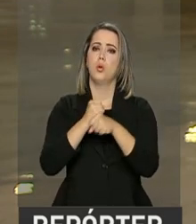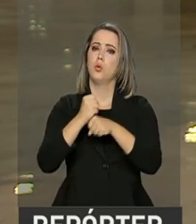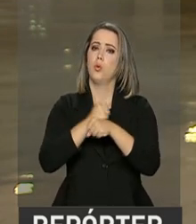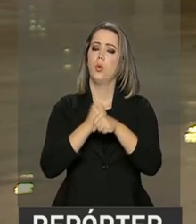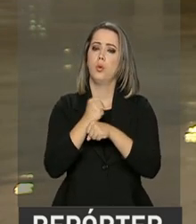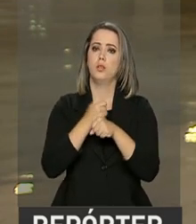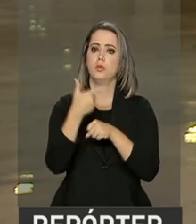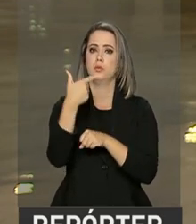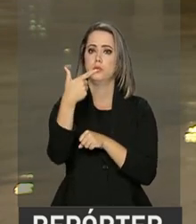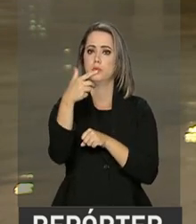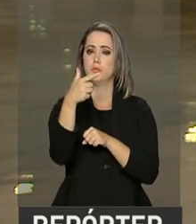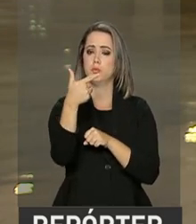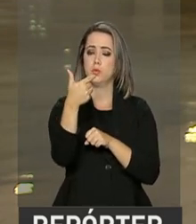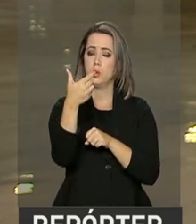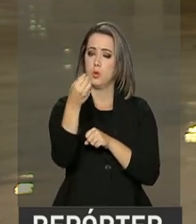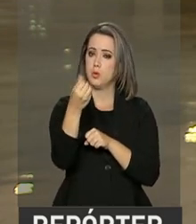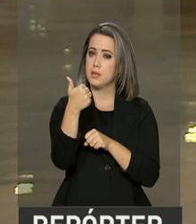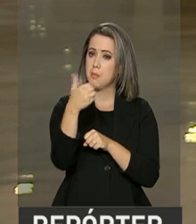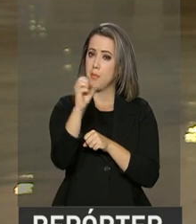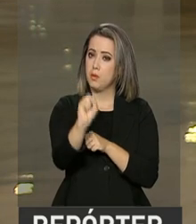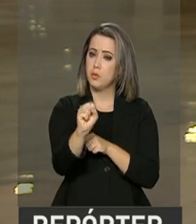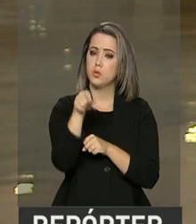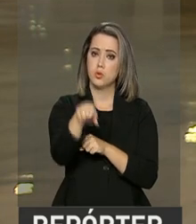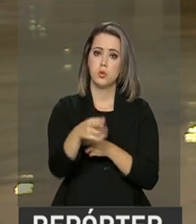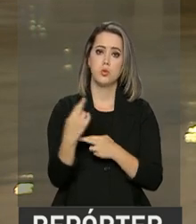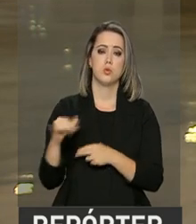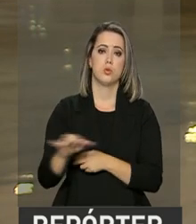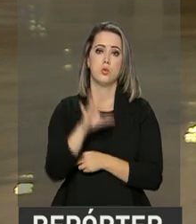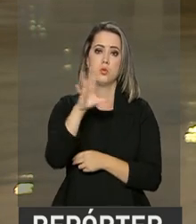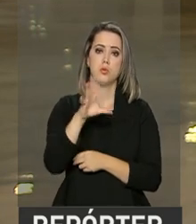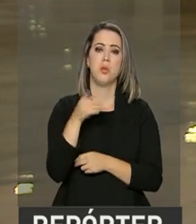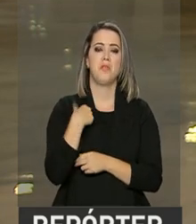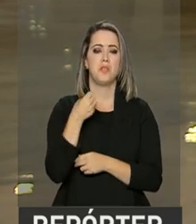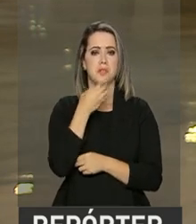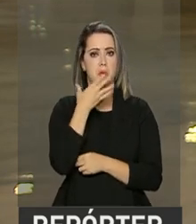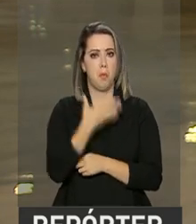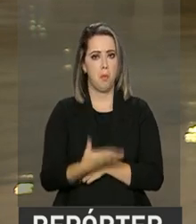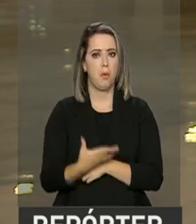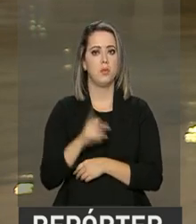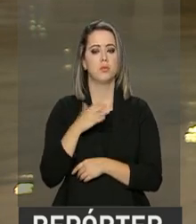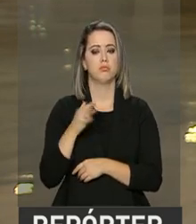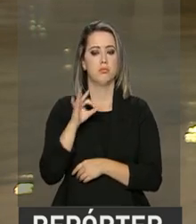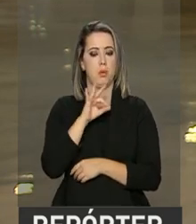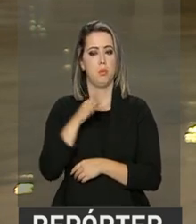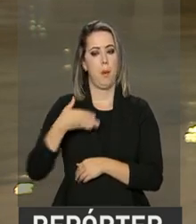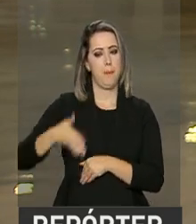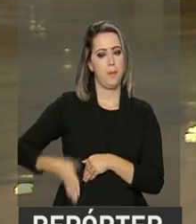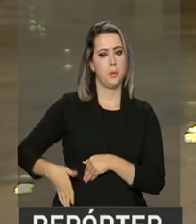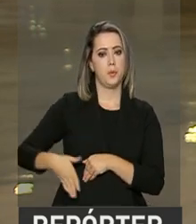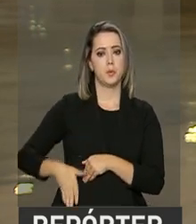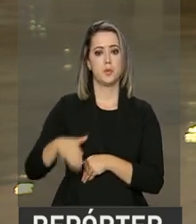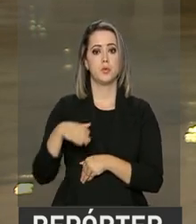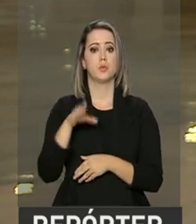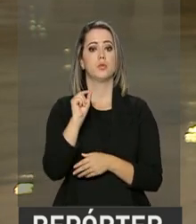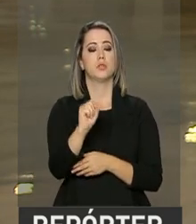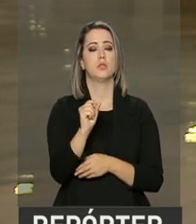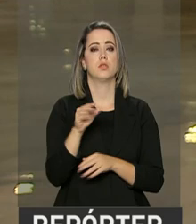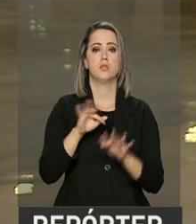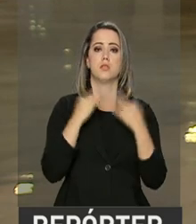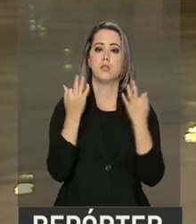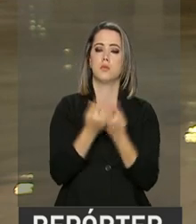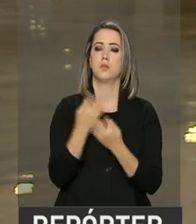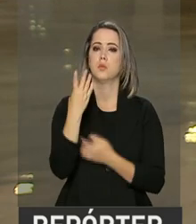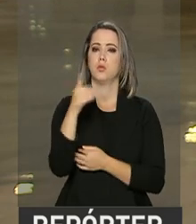Para 2018, a inflação deve ficar, mais uma vez, em níveis confortáveis para o bolso das famílias, em